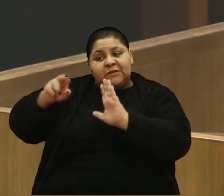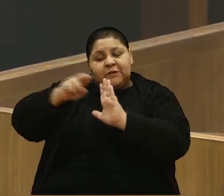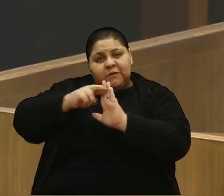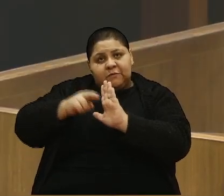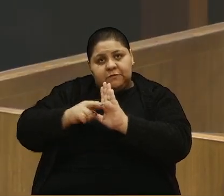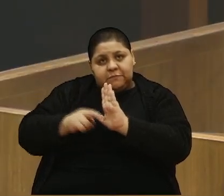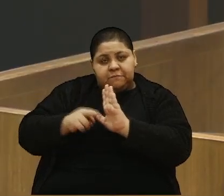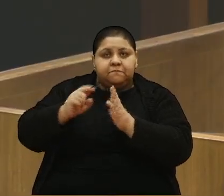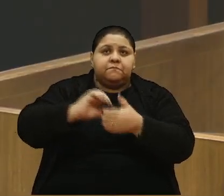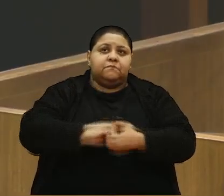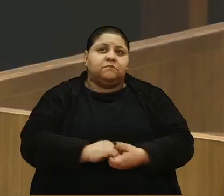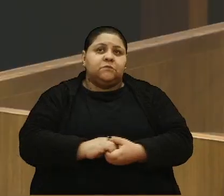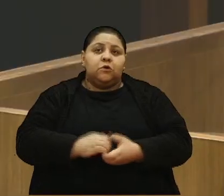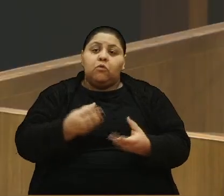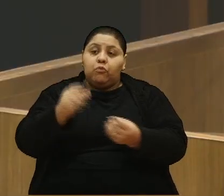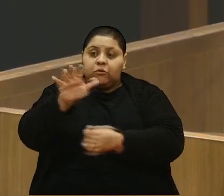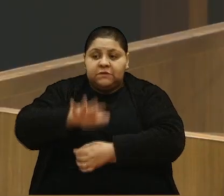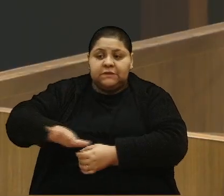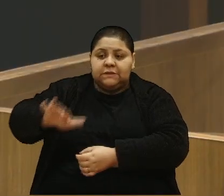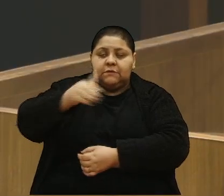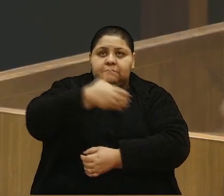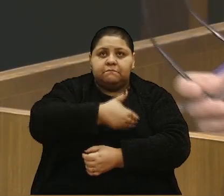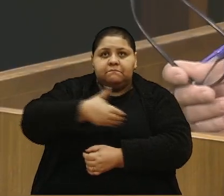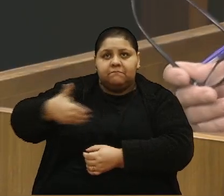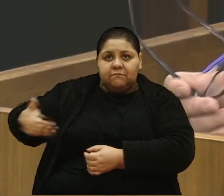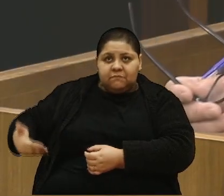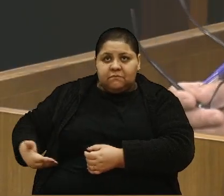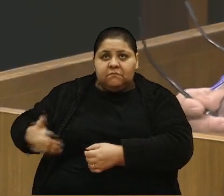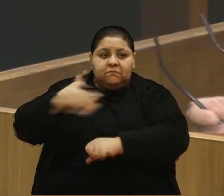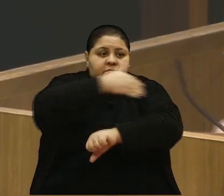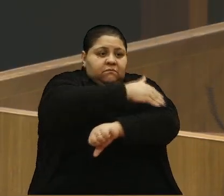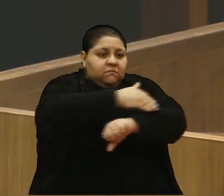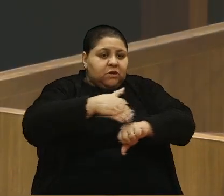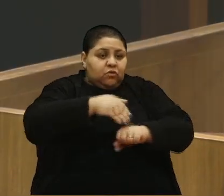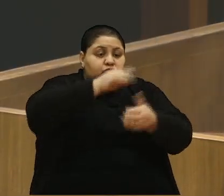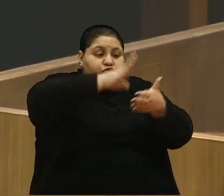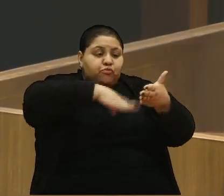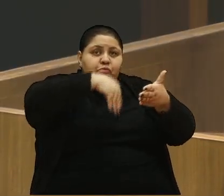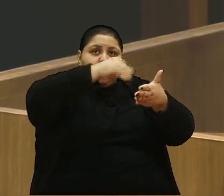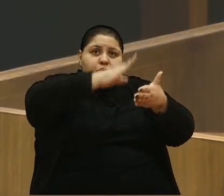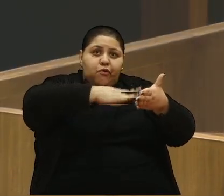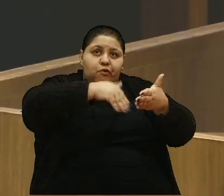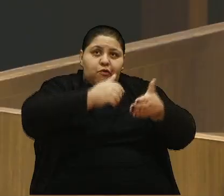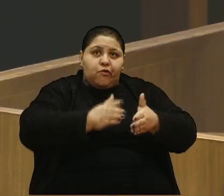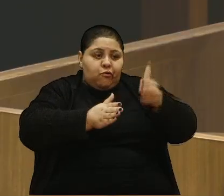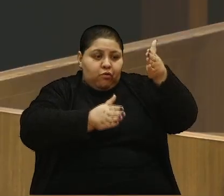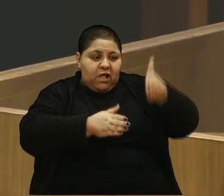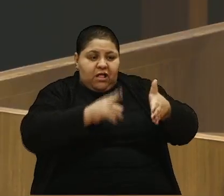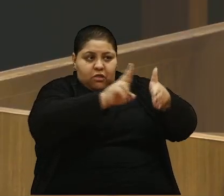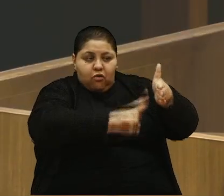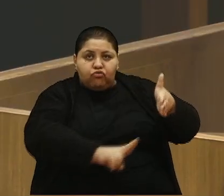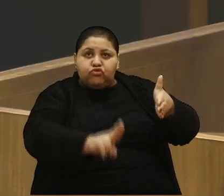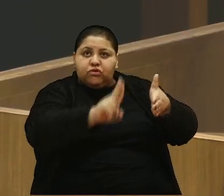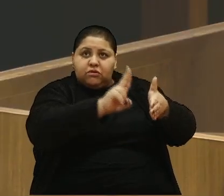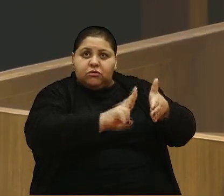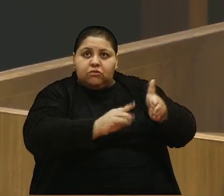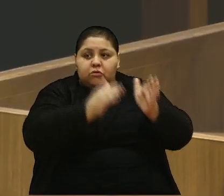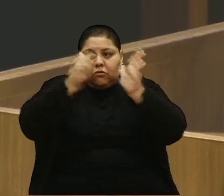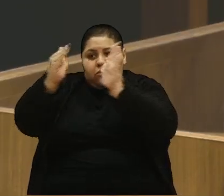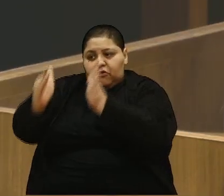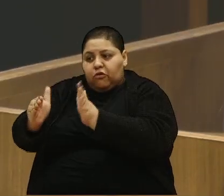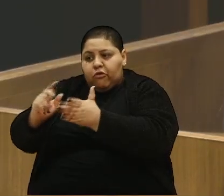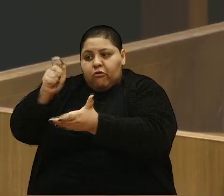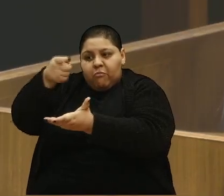regularizadas. Muitas áreas públicas. Pega a Rua dos Pintores, um lado é ocupação, do outro lado